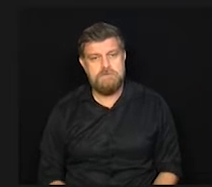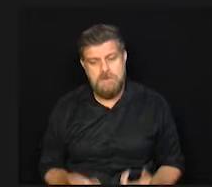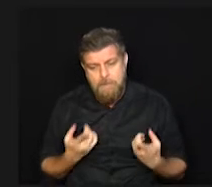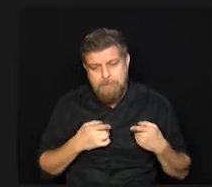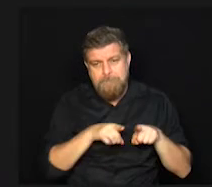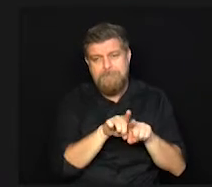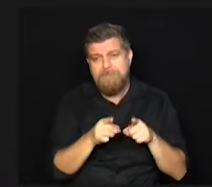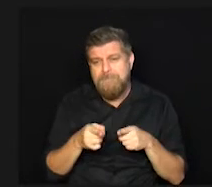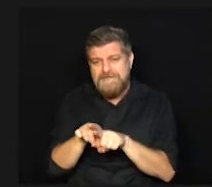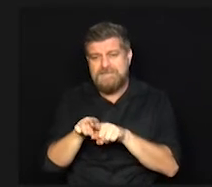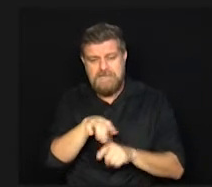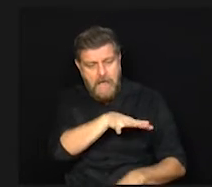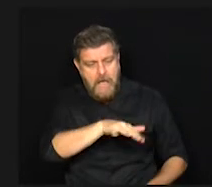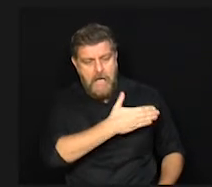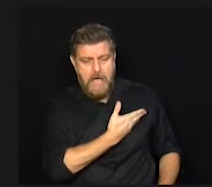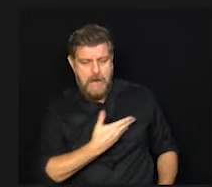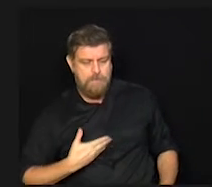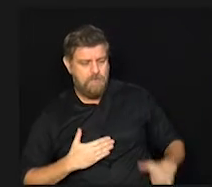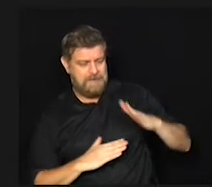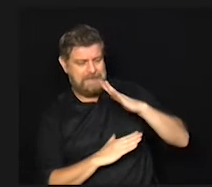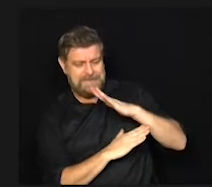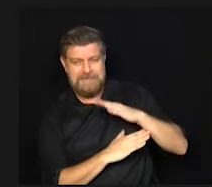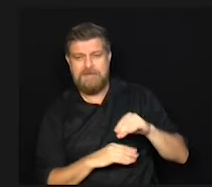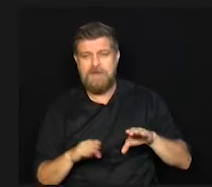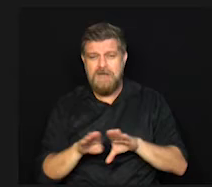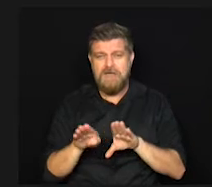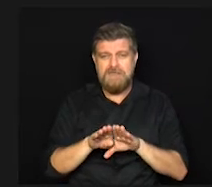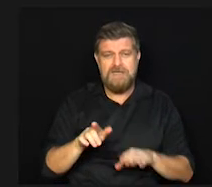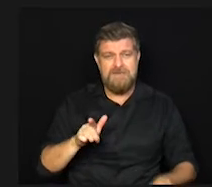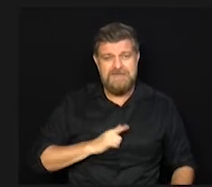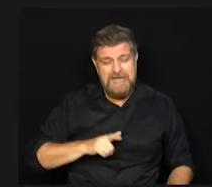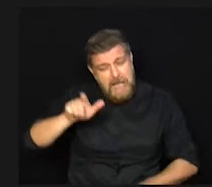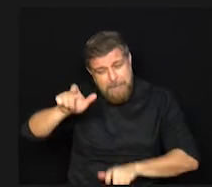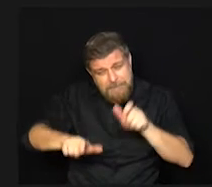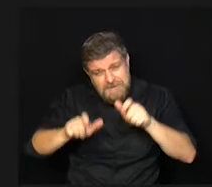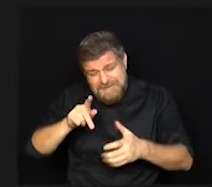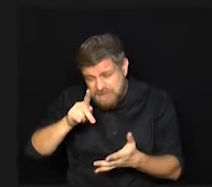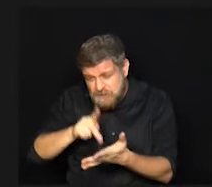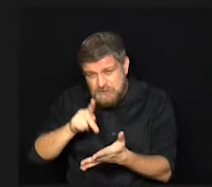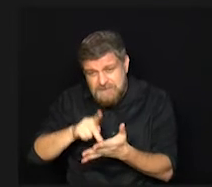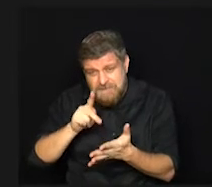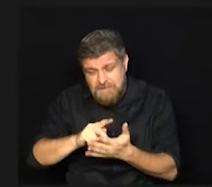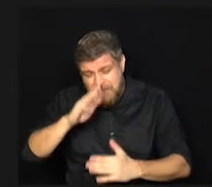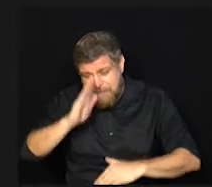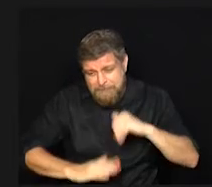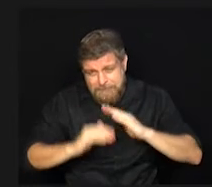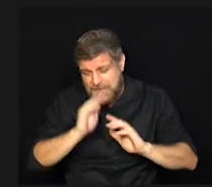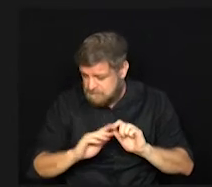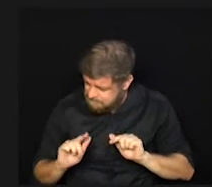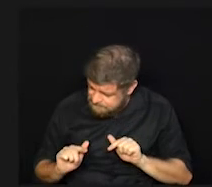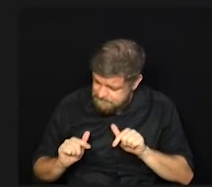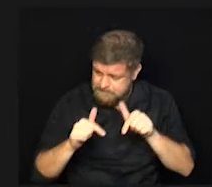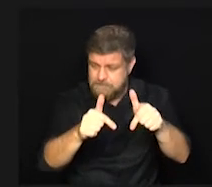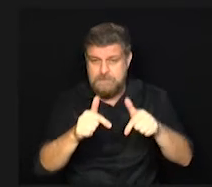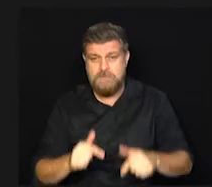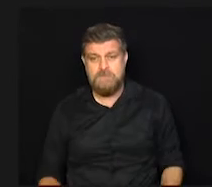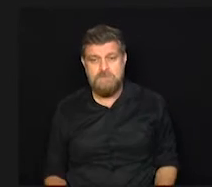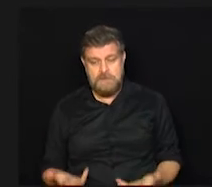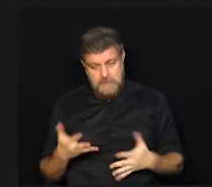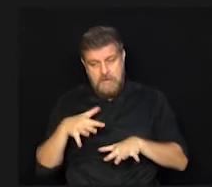com o poder público, com quem realmente faz a coisa acontecer aqui, torna a inclusão